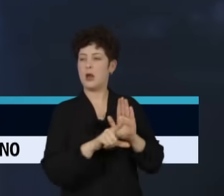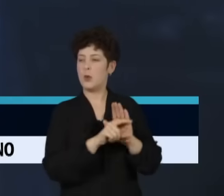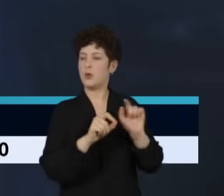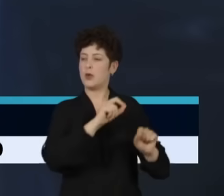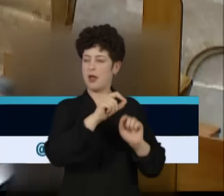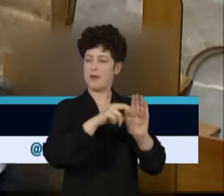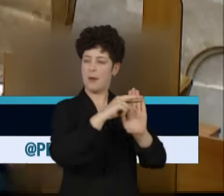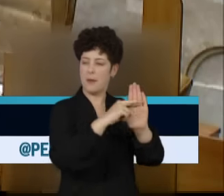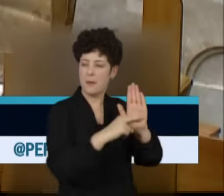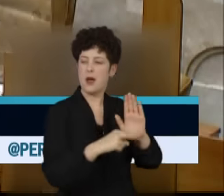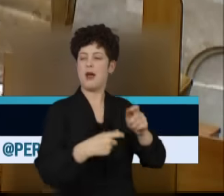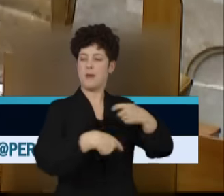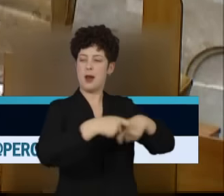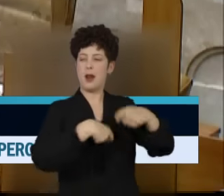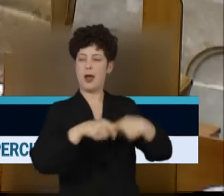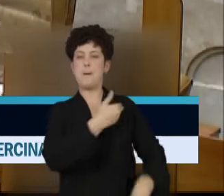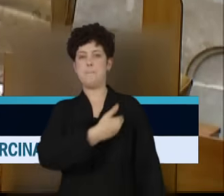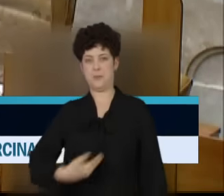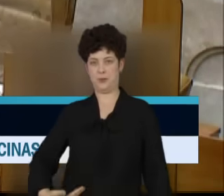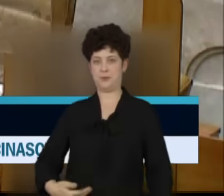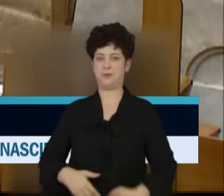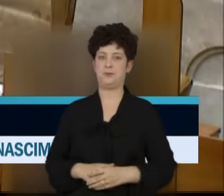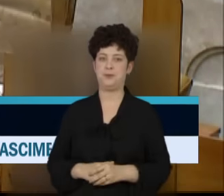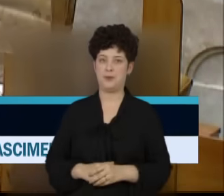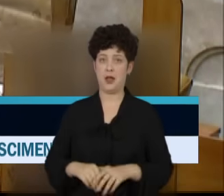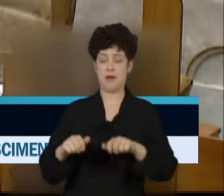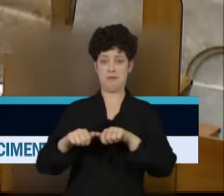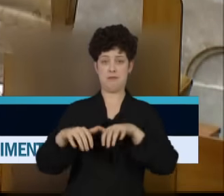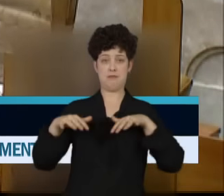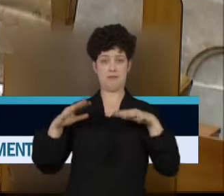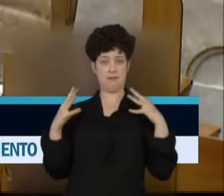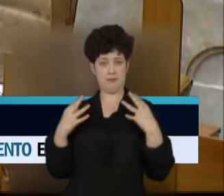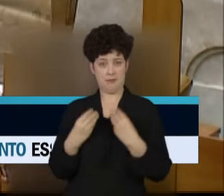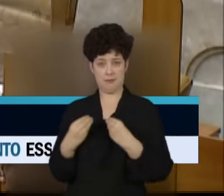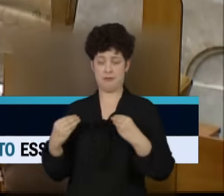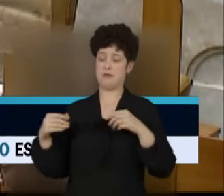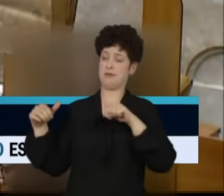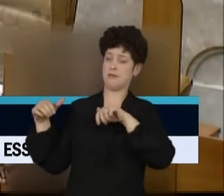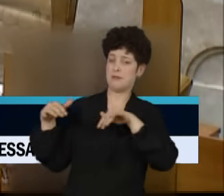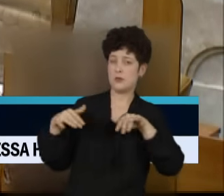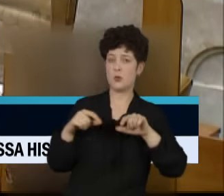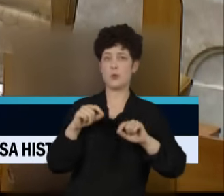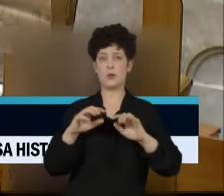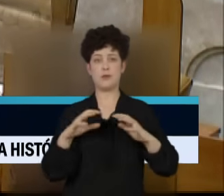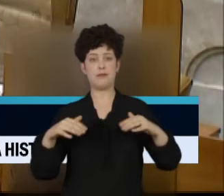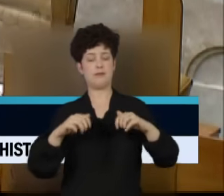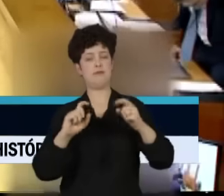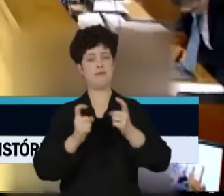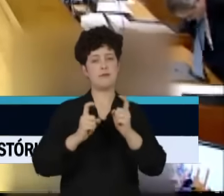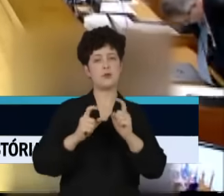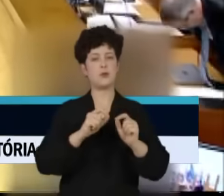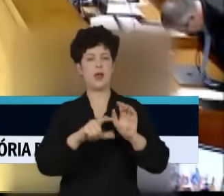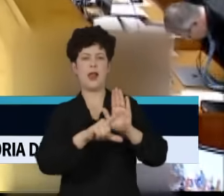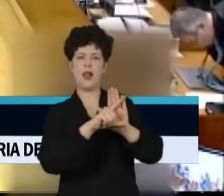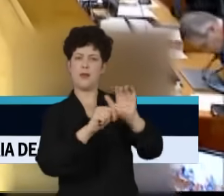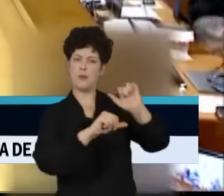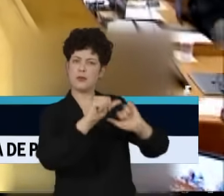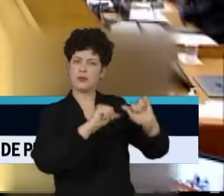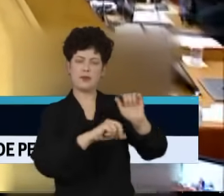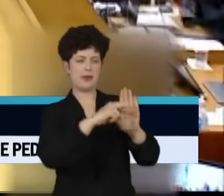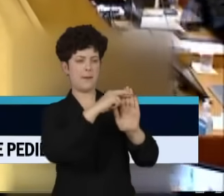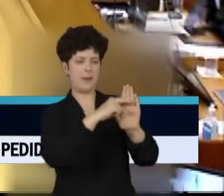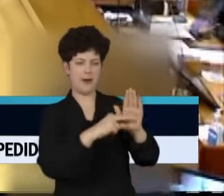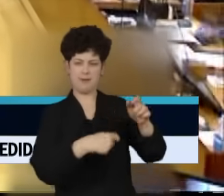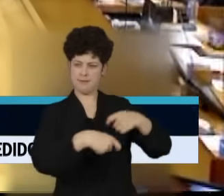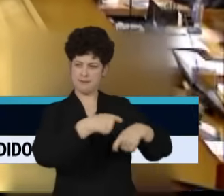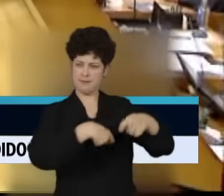administrativa. O plenário do Supremo se reuniu para decidir se as mudanças na lei de improbidade administrativa